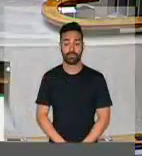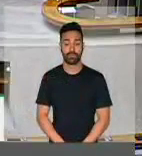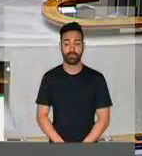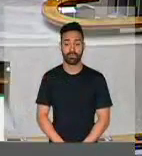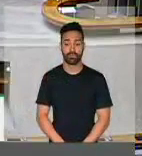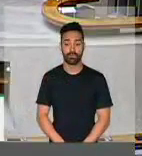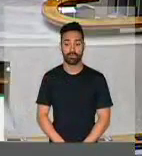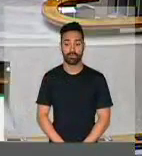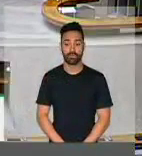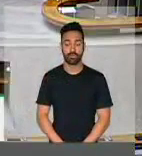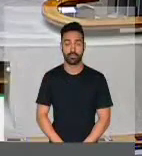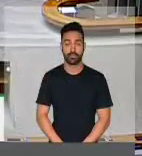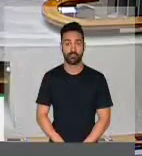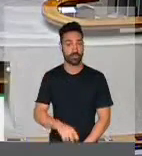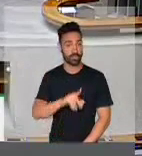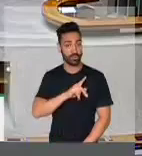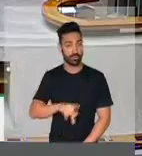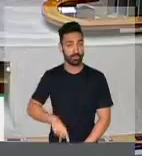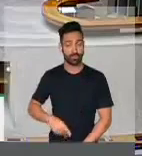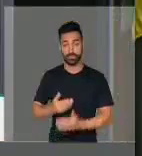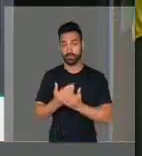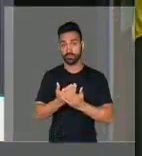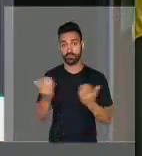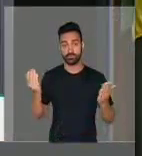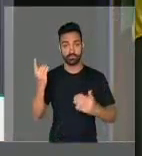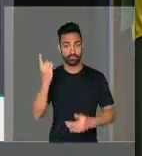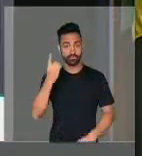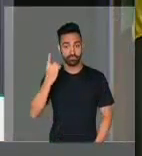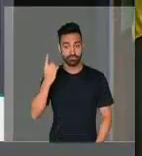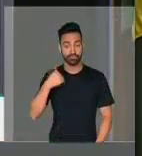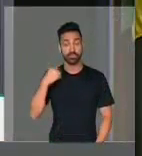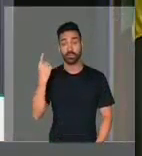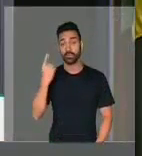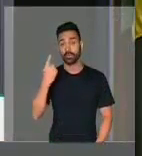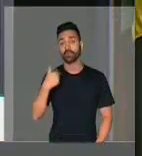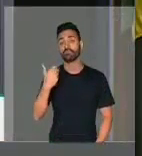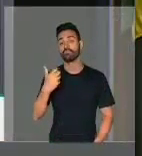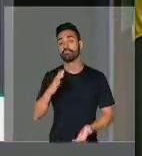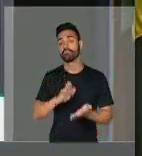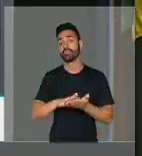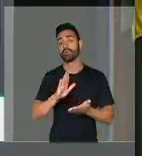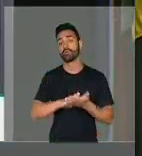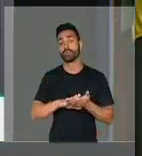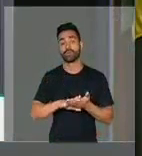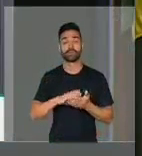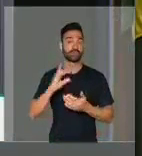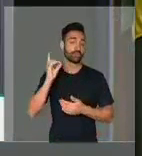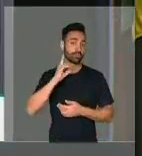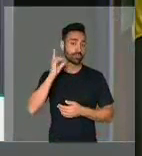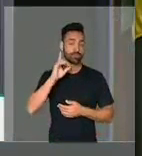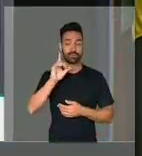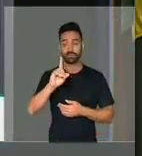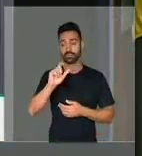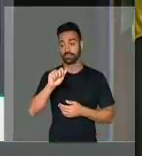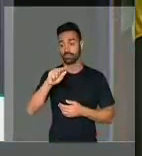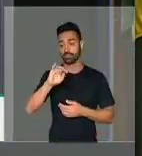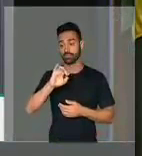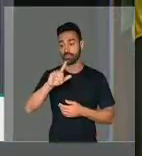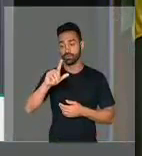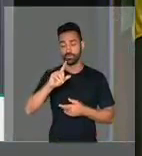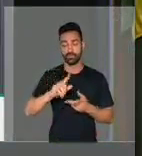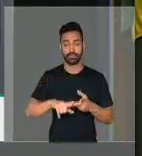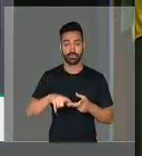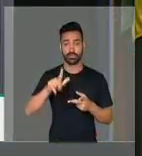Senhor presidente, senhores e senhoras, deputados e deputadas, primeiramente queria parabenizar o deputado Daniel Almeida, o deputado Luiz